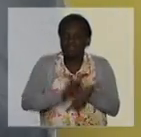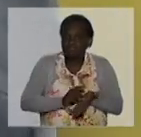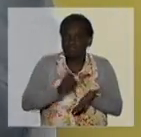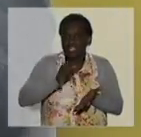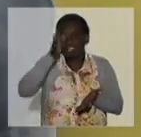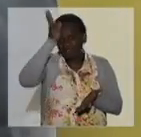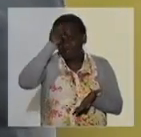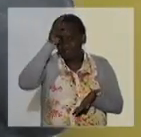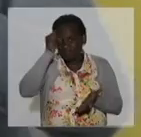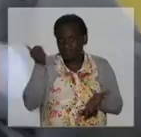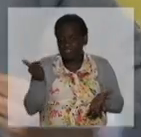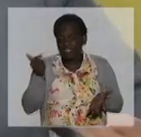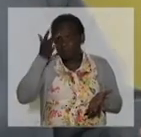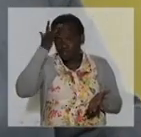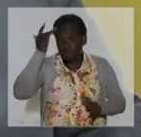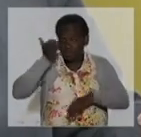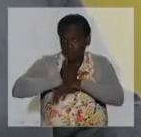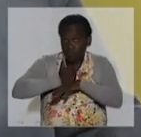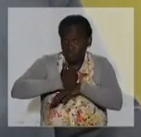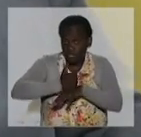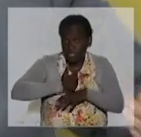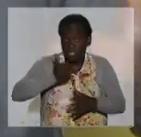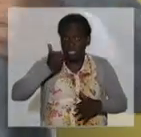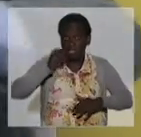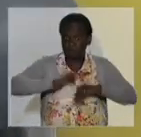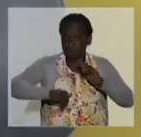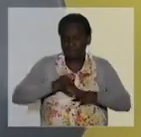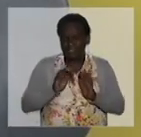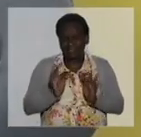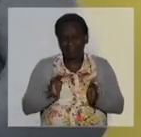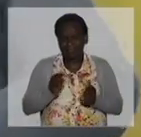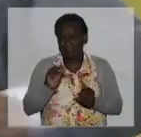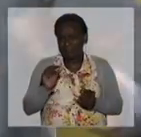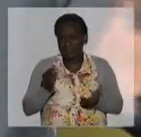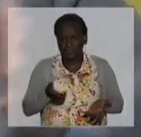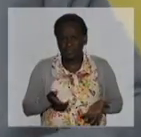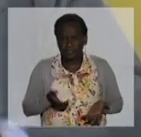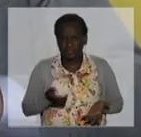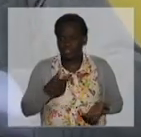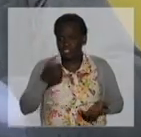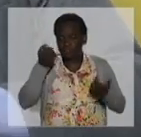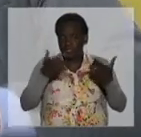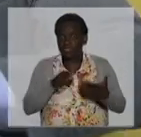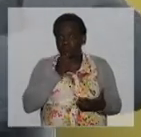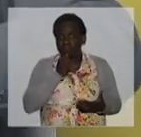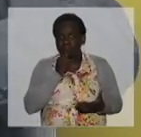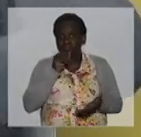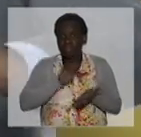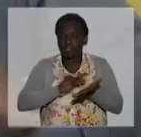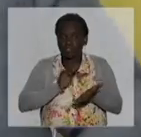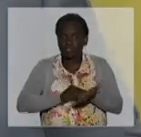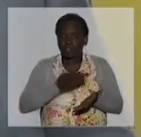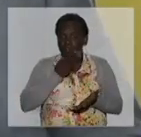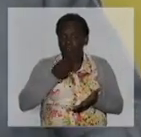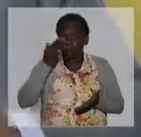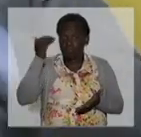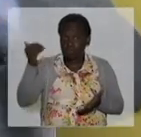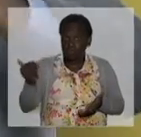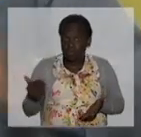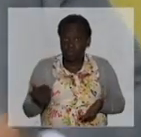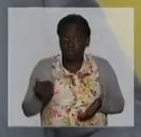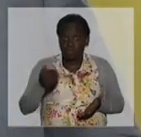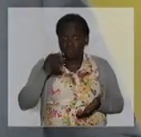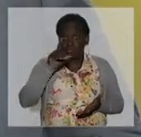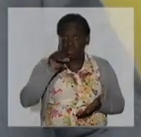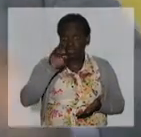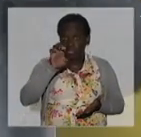O profissionalismo ainda era muito embrionário. É verdade. Eu deixei de citar um grande jogador,